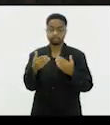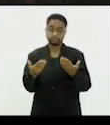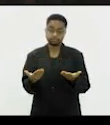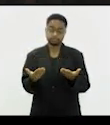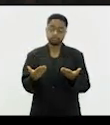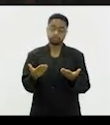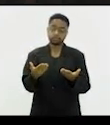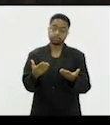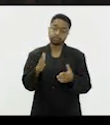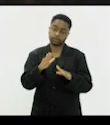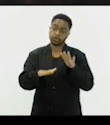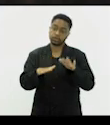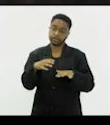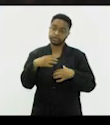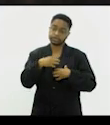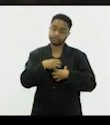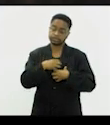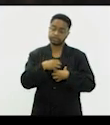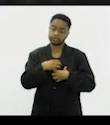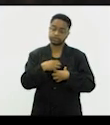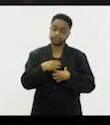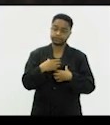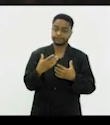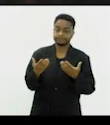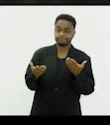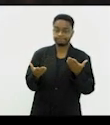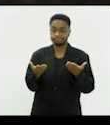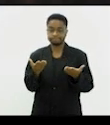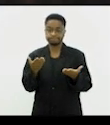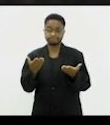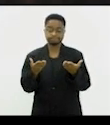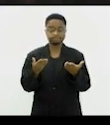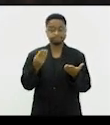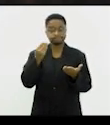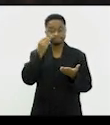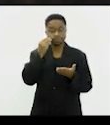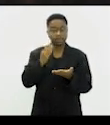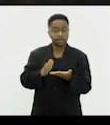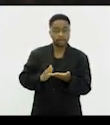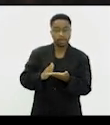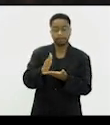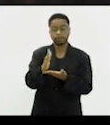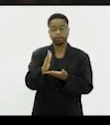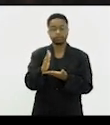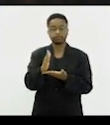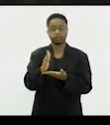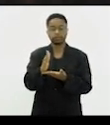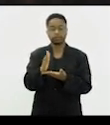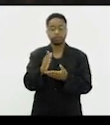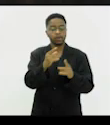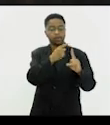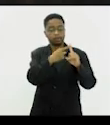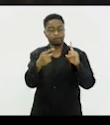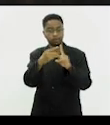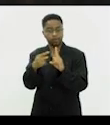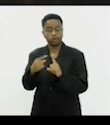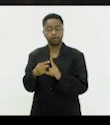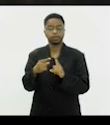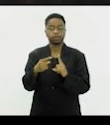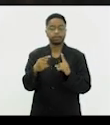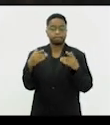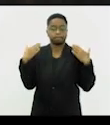está numa sinuca de bico com a aprovação da proibição das saidinhas ontem no Congresso